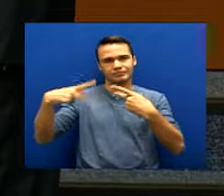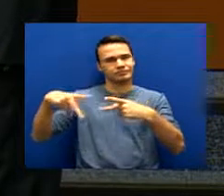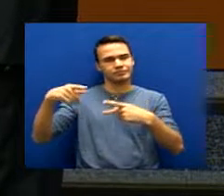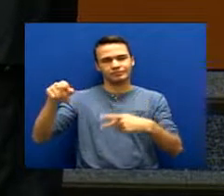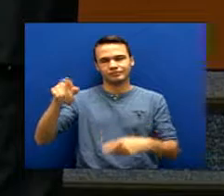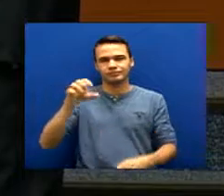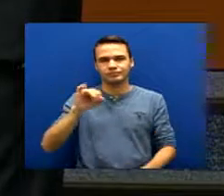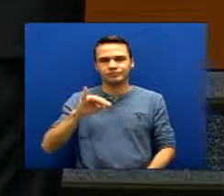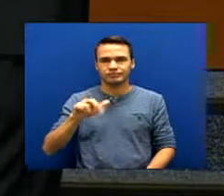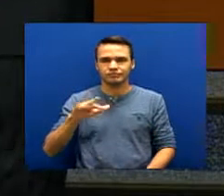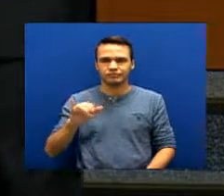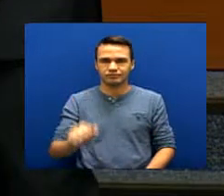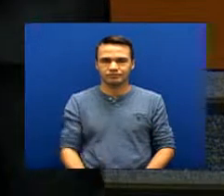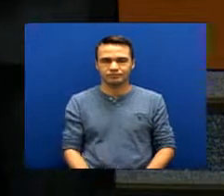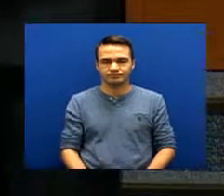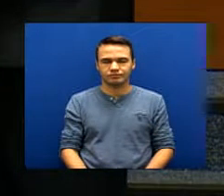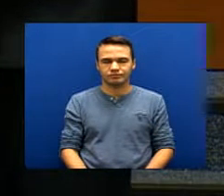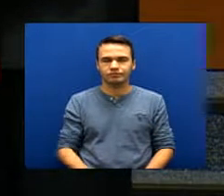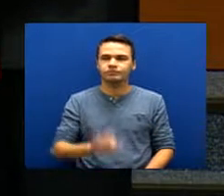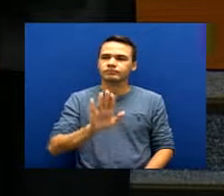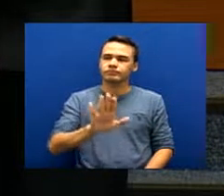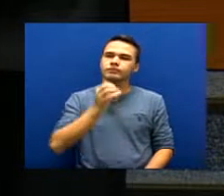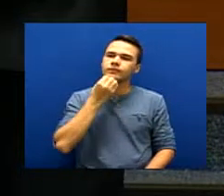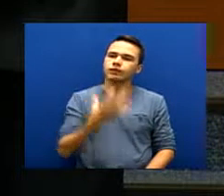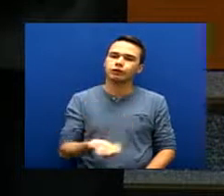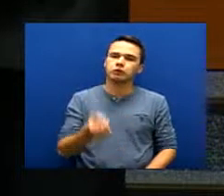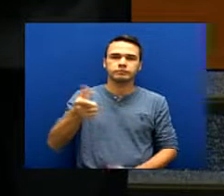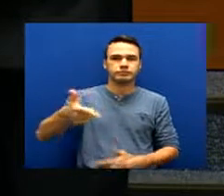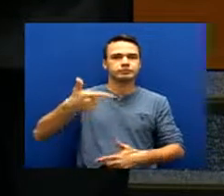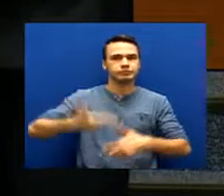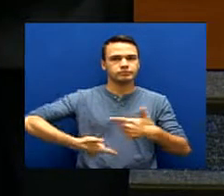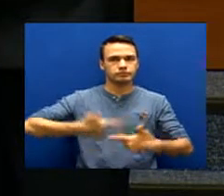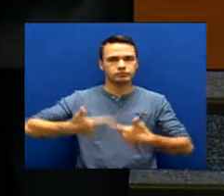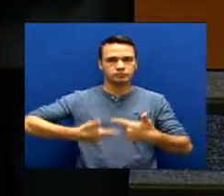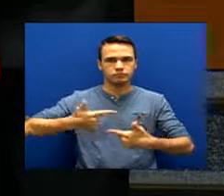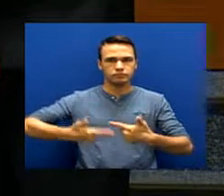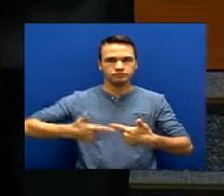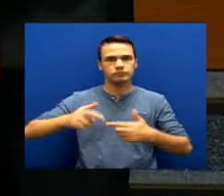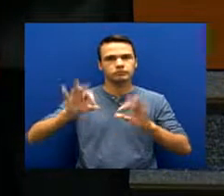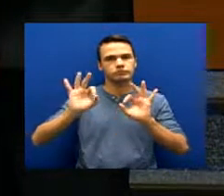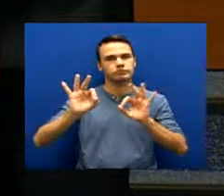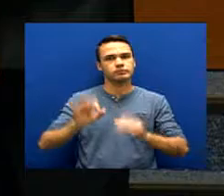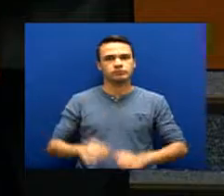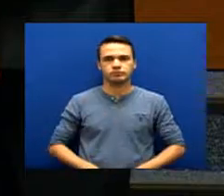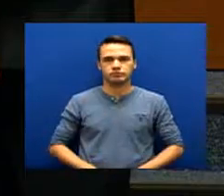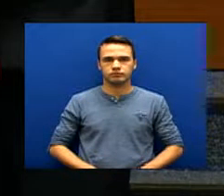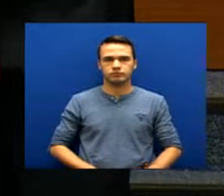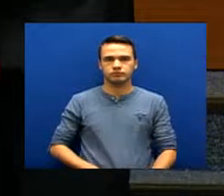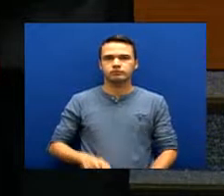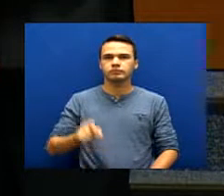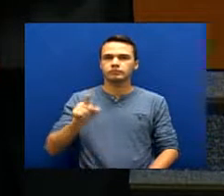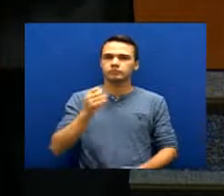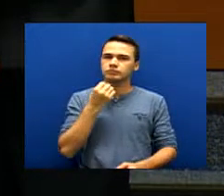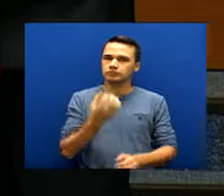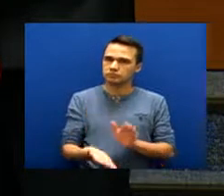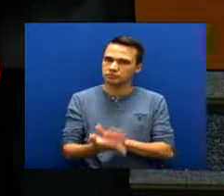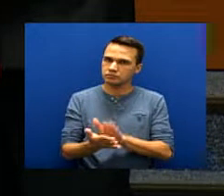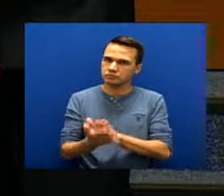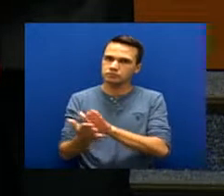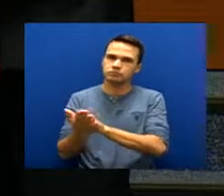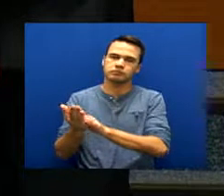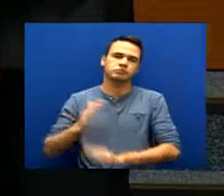Ele citou aqui o Salmo 133, foi o menino, como é o Fábio. Precisava nem ter interpretado, nem ter